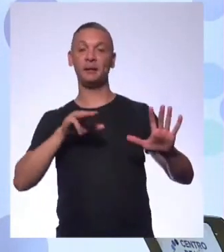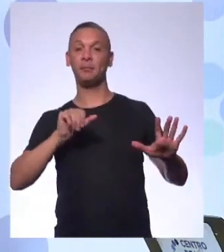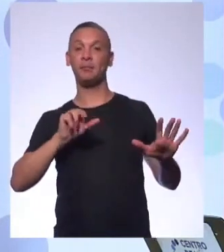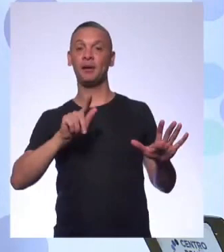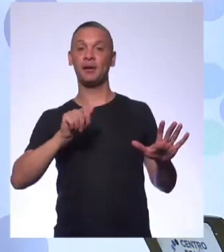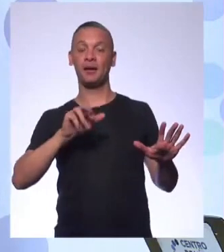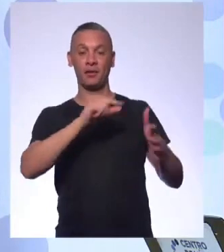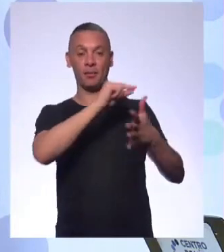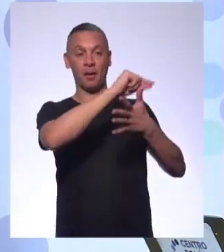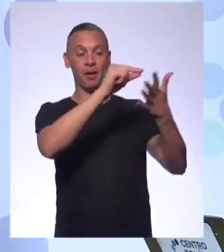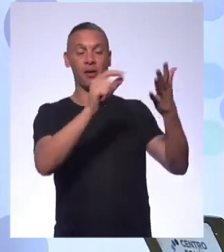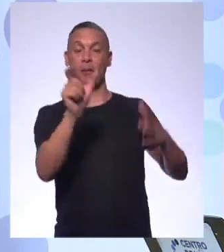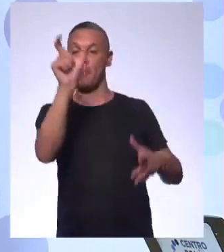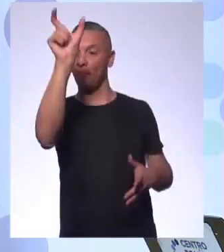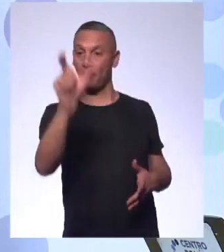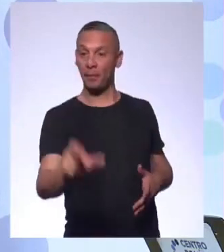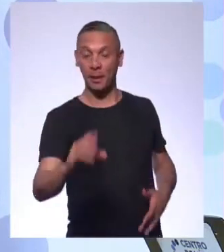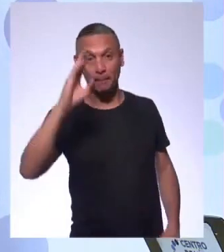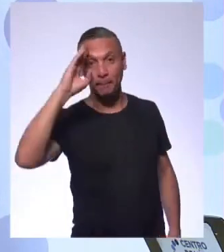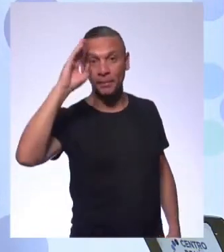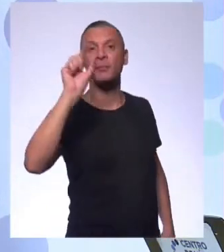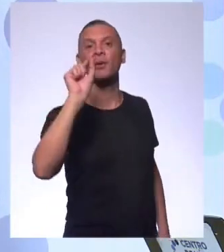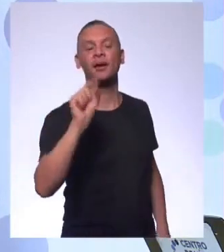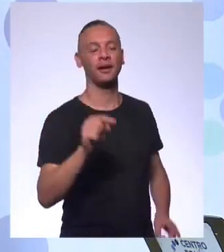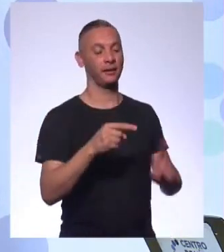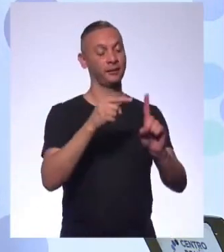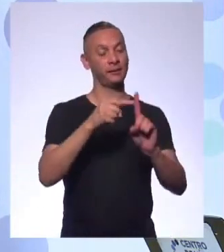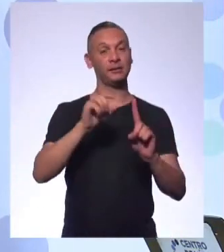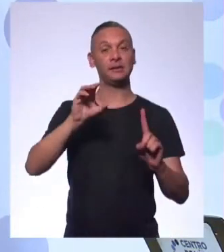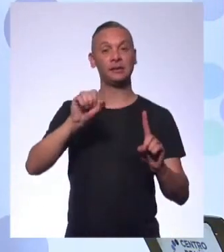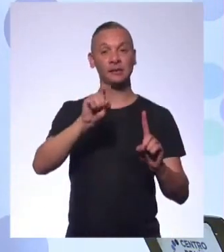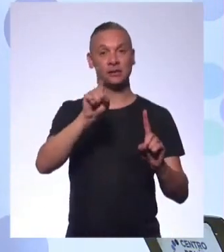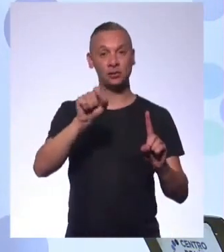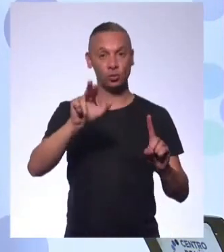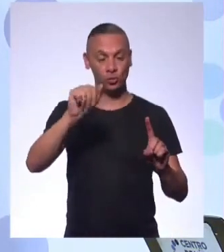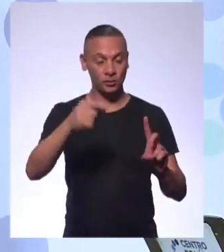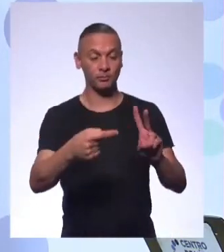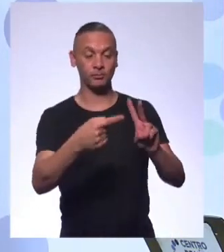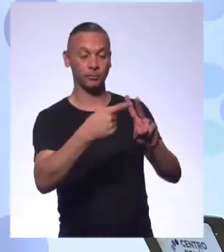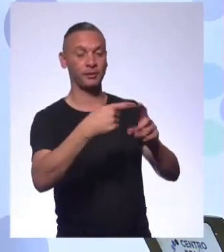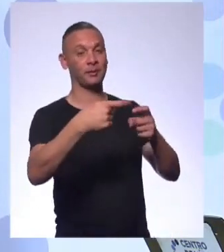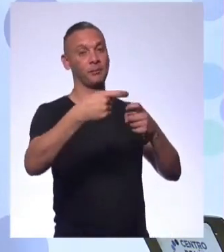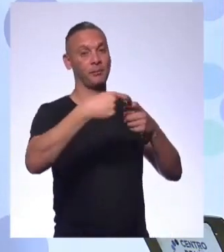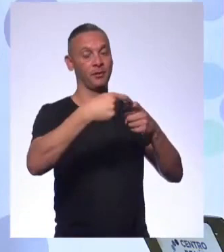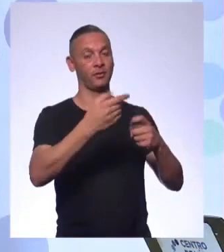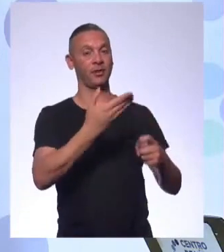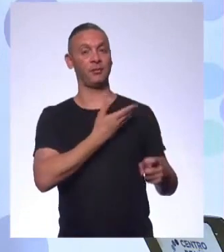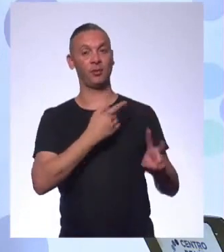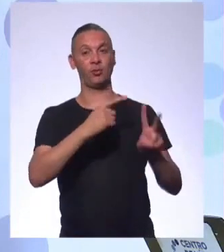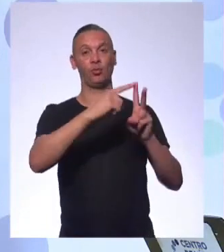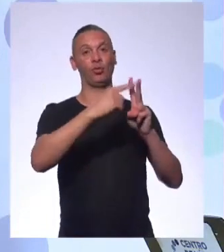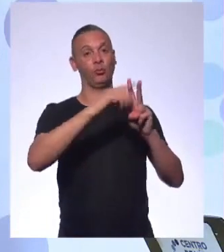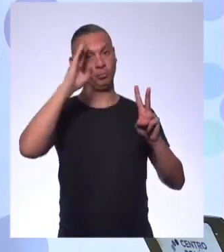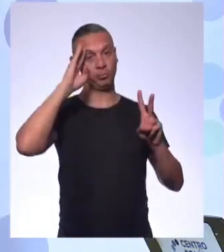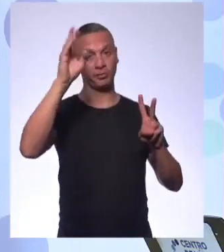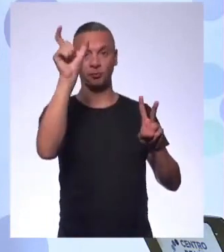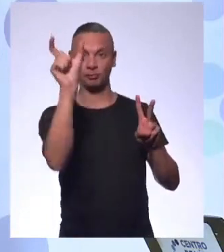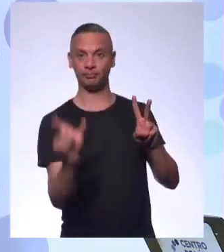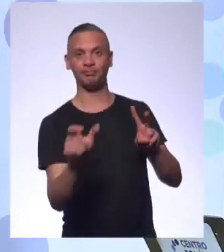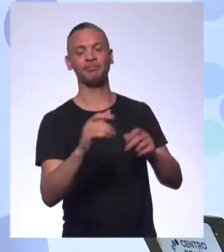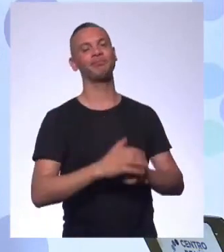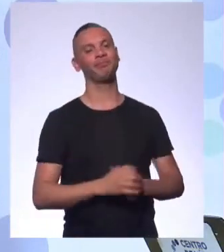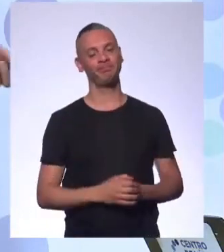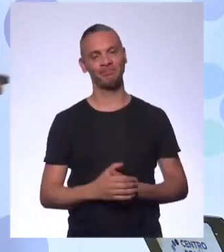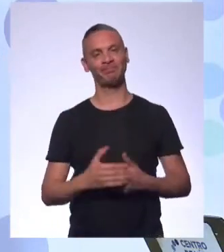aquele pessoal. Mas personagem principal, assim, é o Cazuza e o médico, né, que é o amigo dele, tá? Que está contando a história. E, coitado